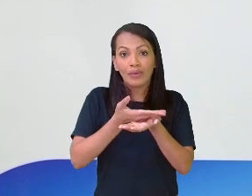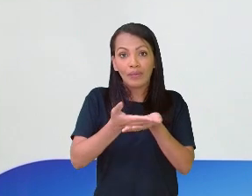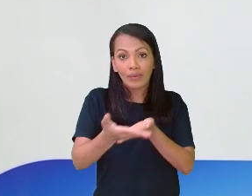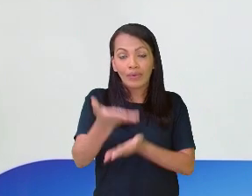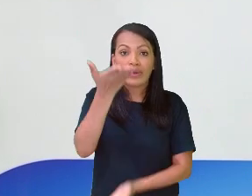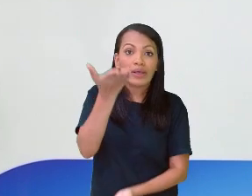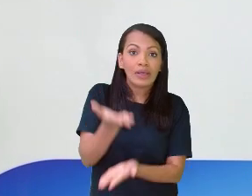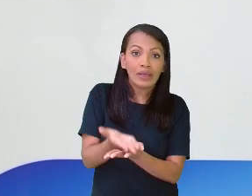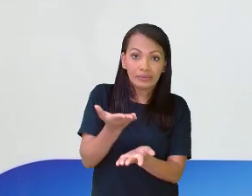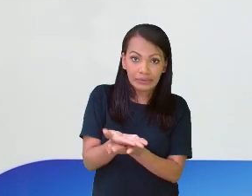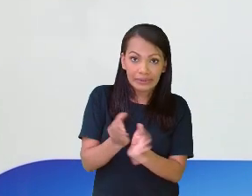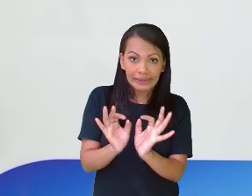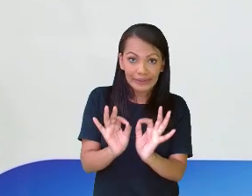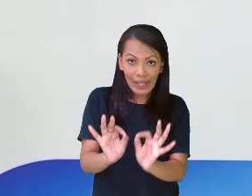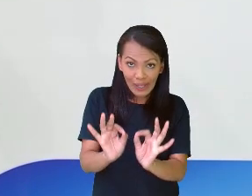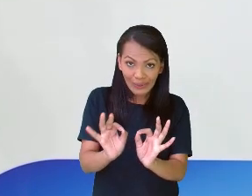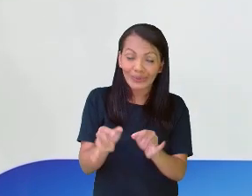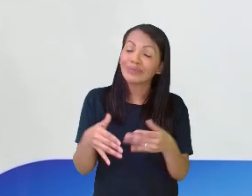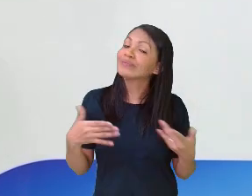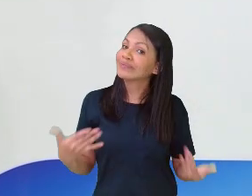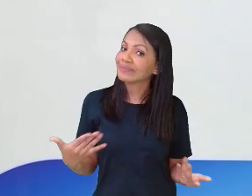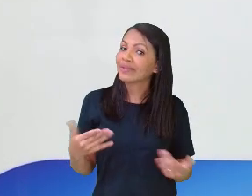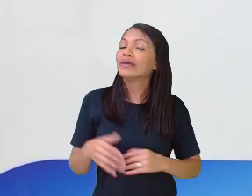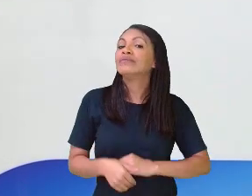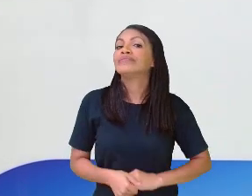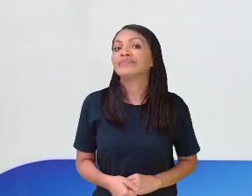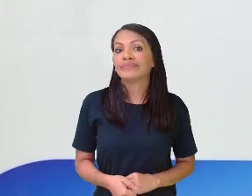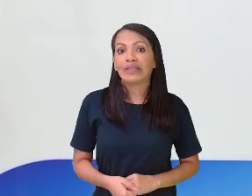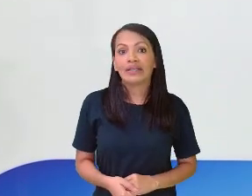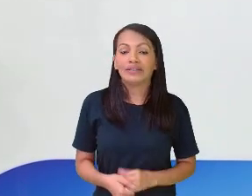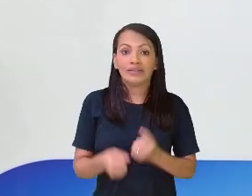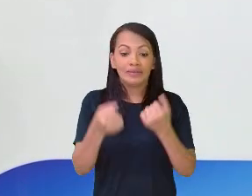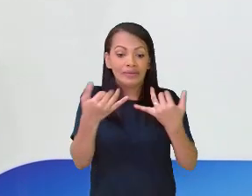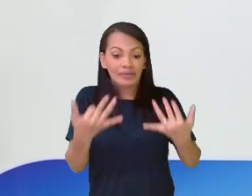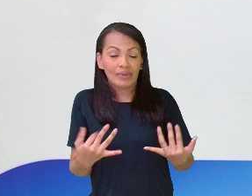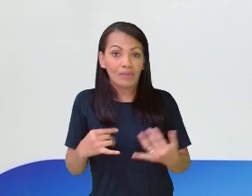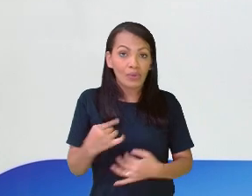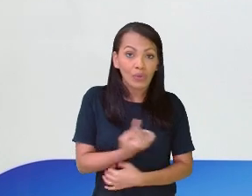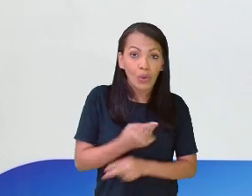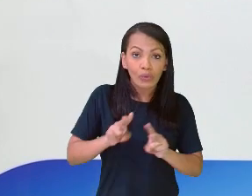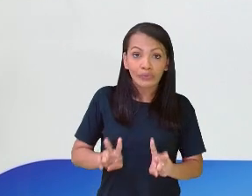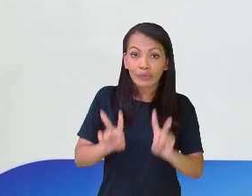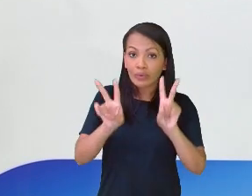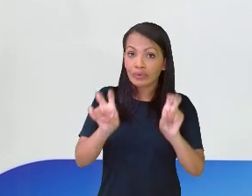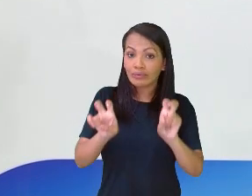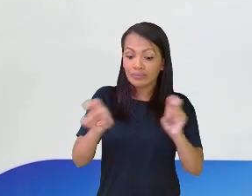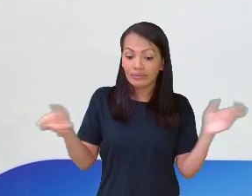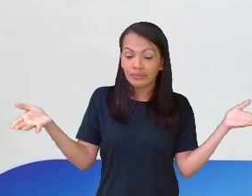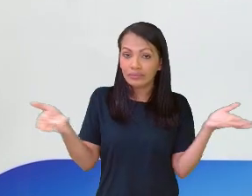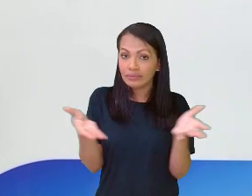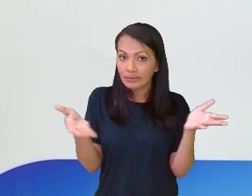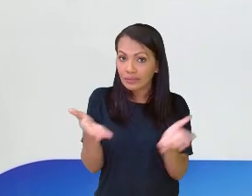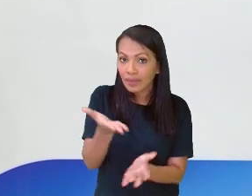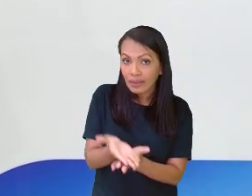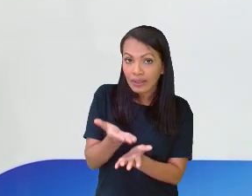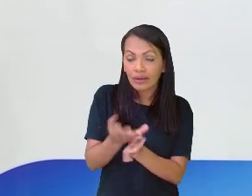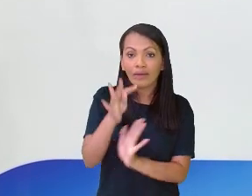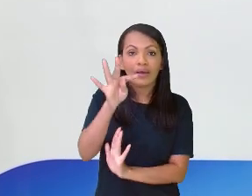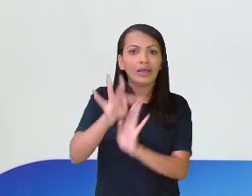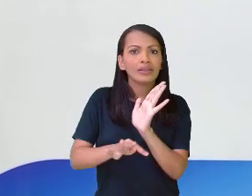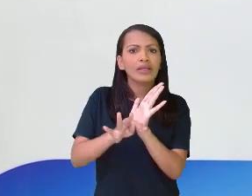nossa aula, tá certo? E aí, falando do nosso tema, que é o texto